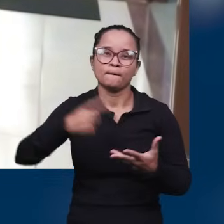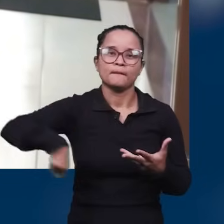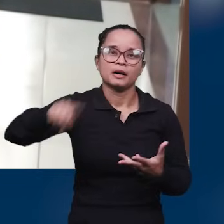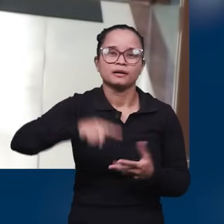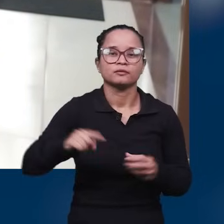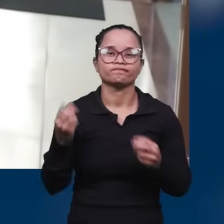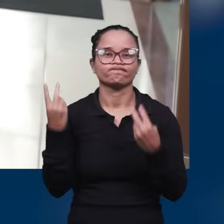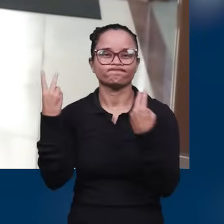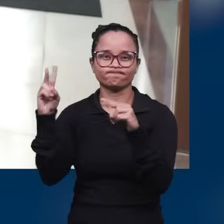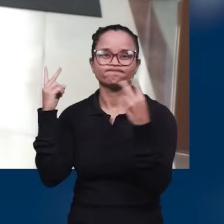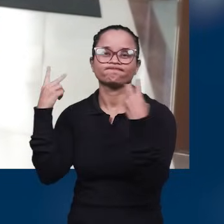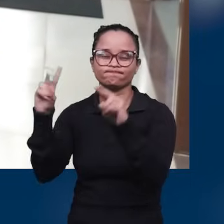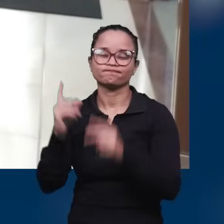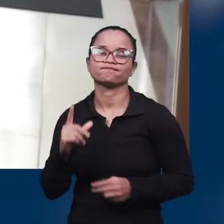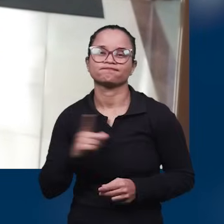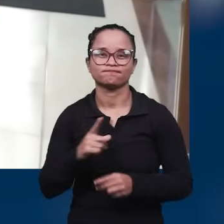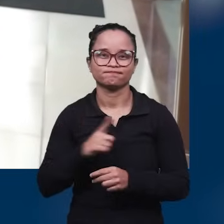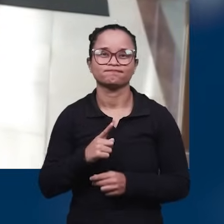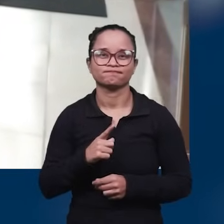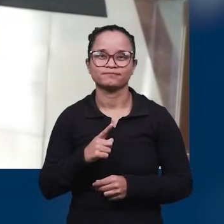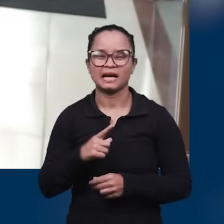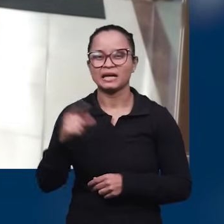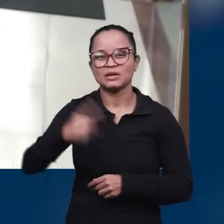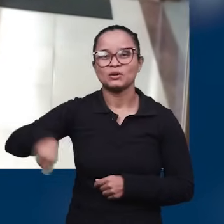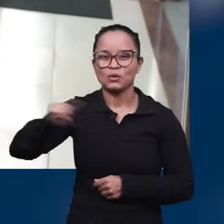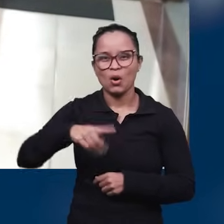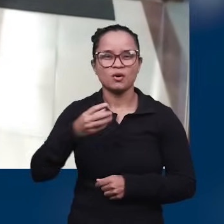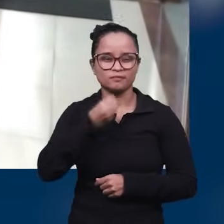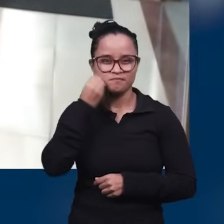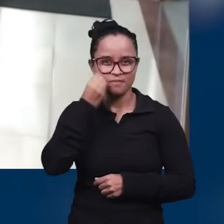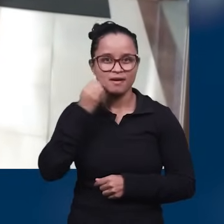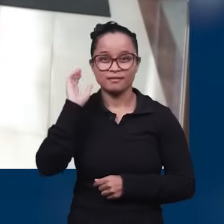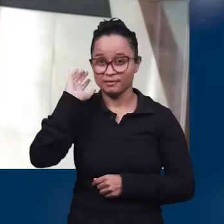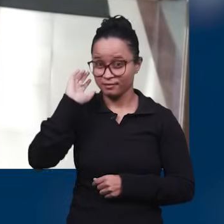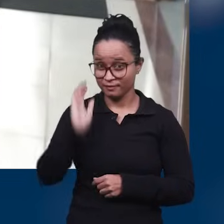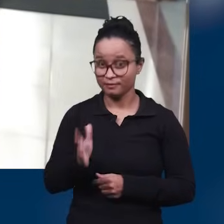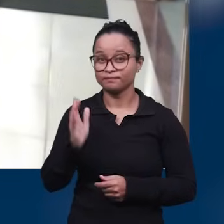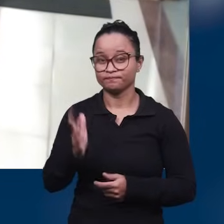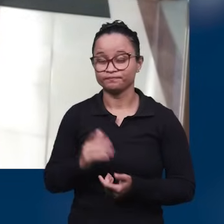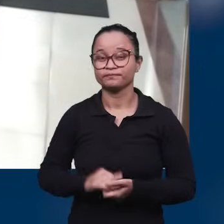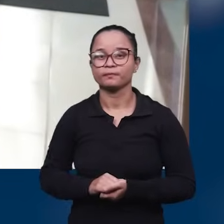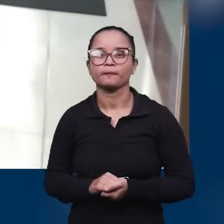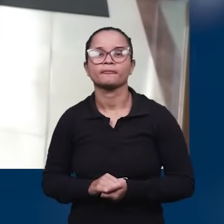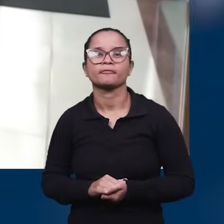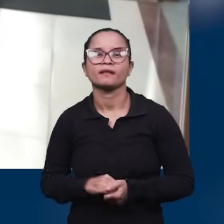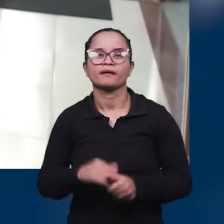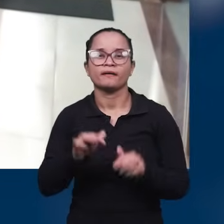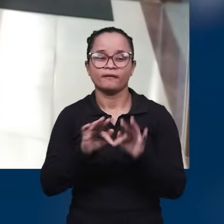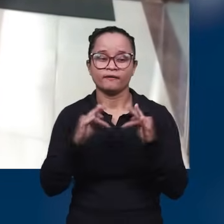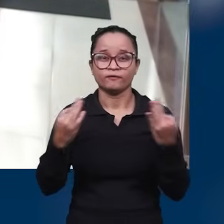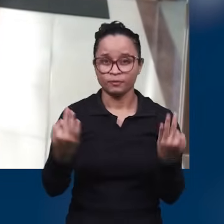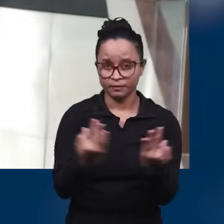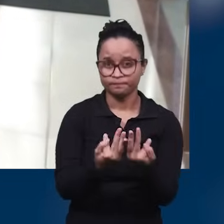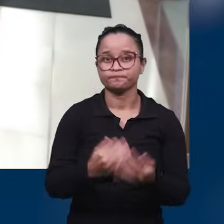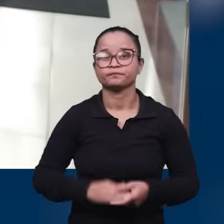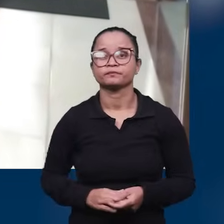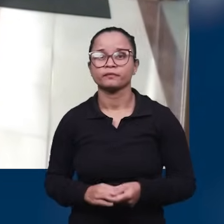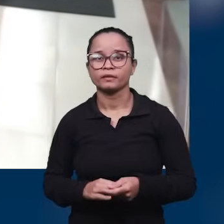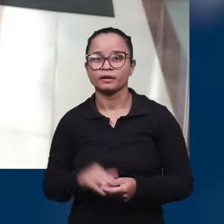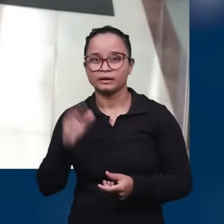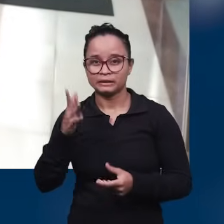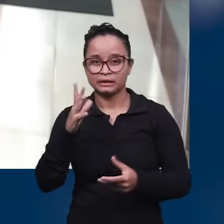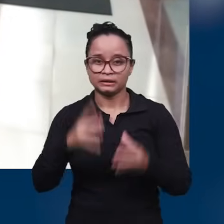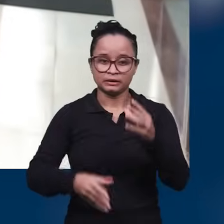colhidas. Família que está agregada hoje conosco, que ficou maravilhada com toda